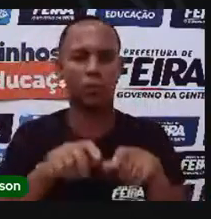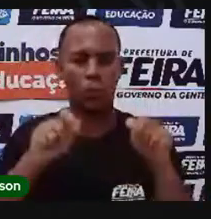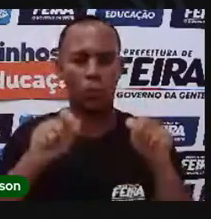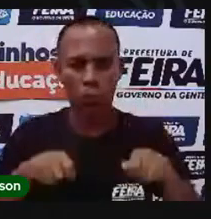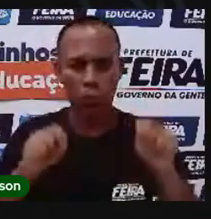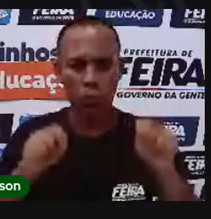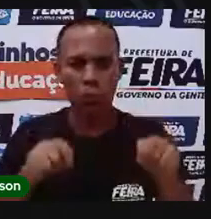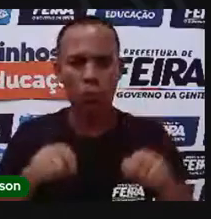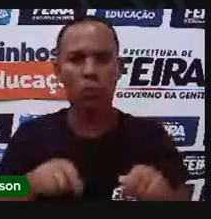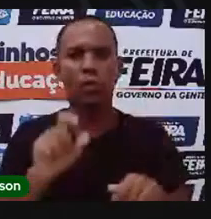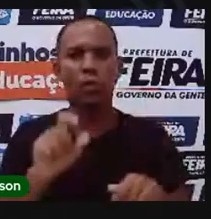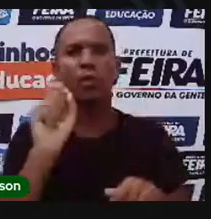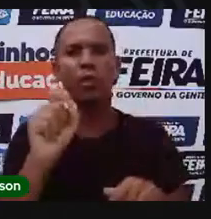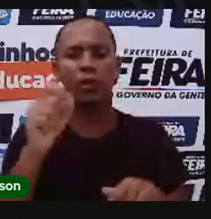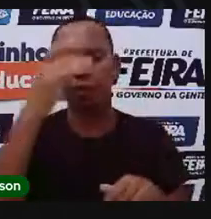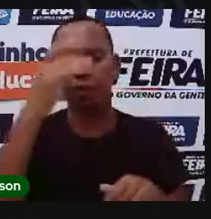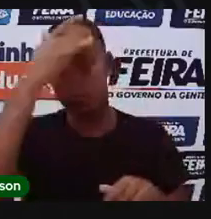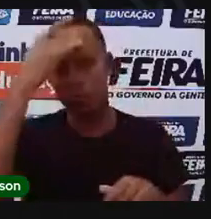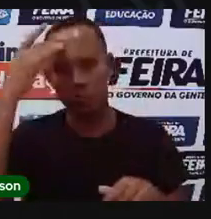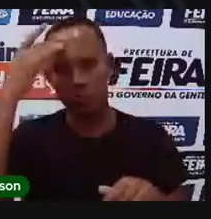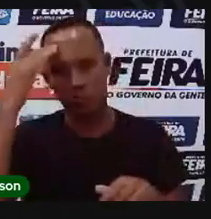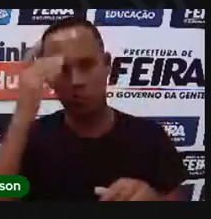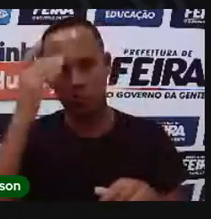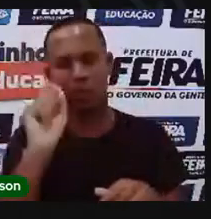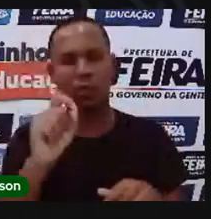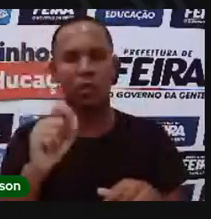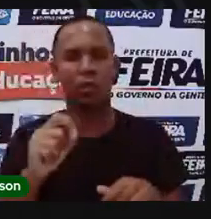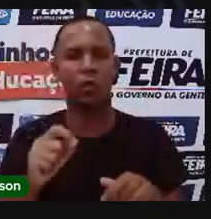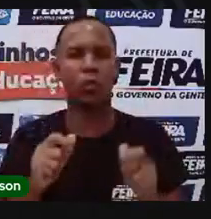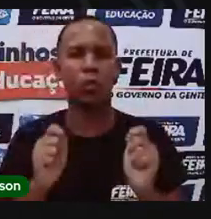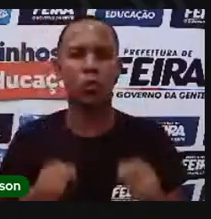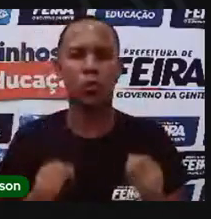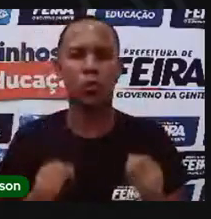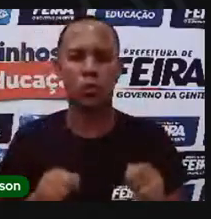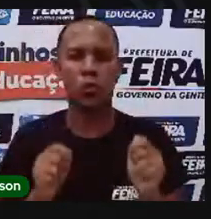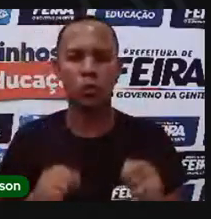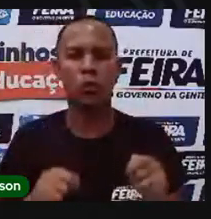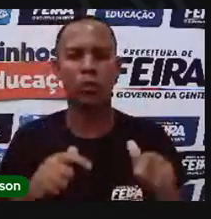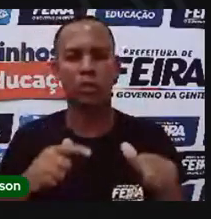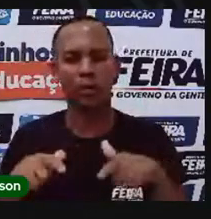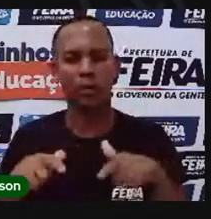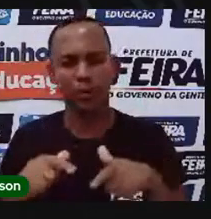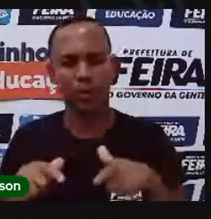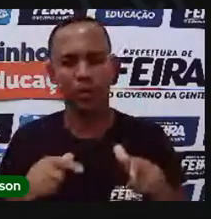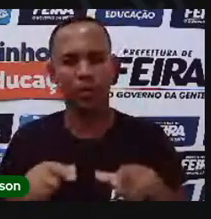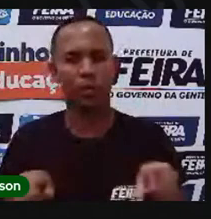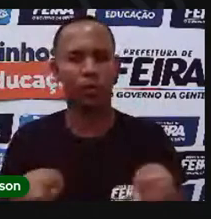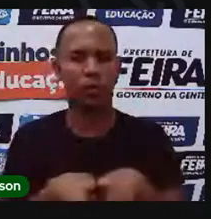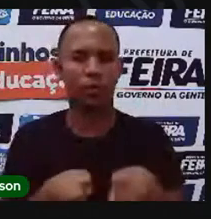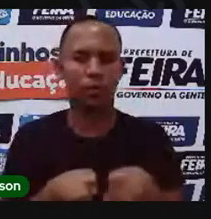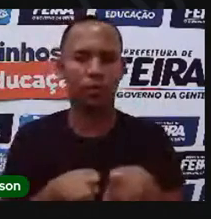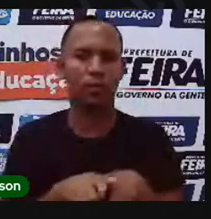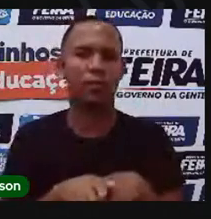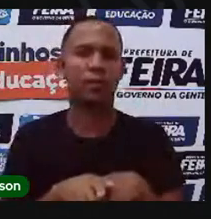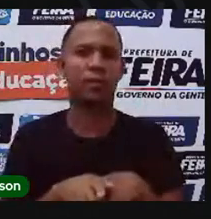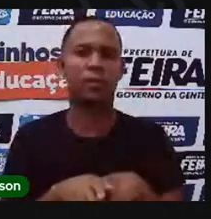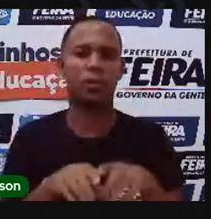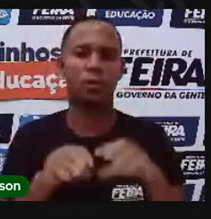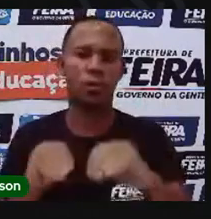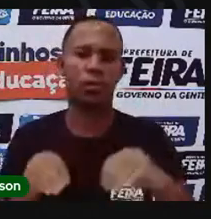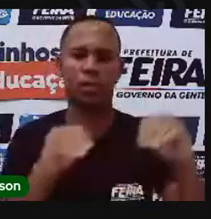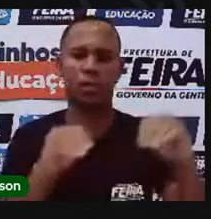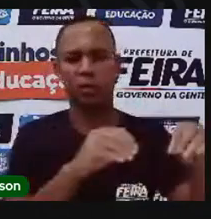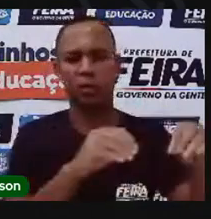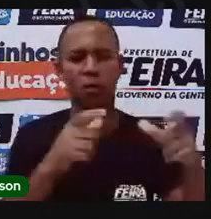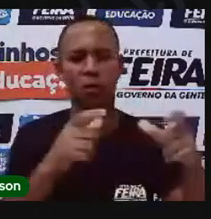essas pessoas que tocam o boi, né? Que trabalham nas grandes fazendas tocando boi, mudando ele de pasto.